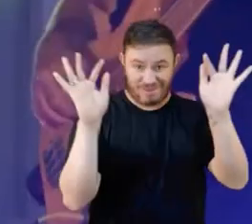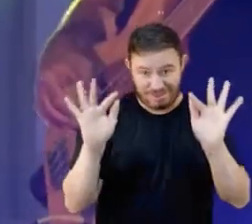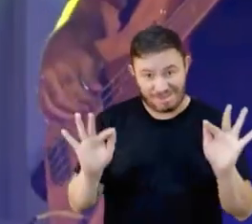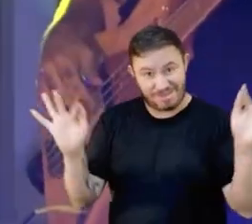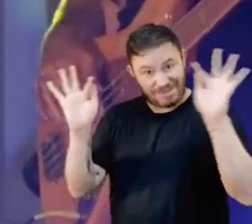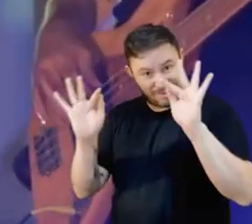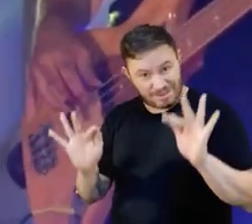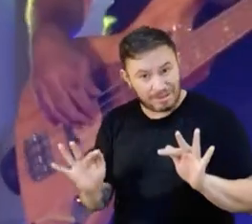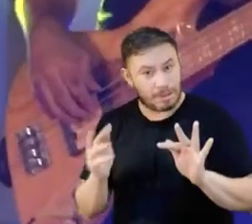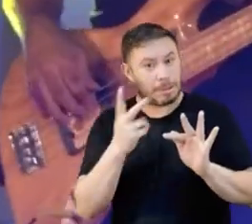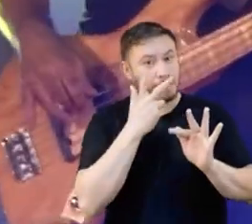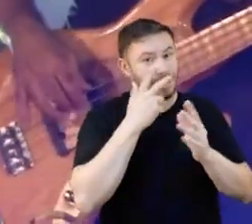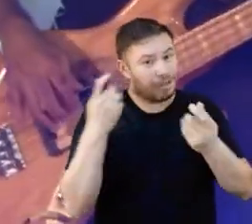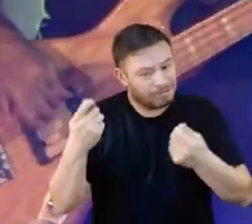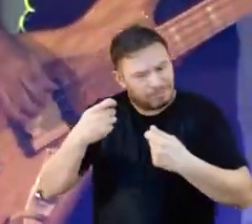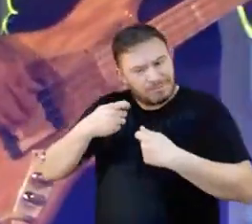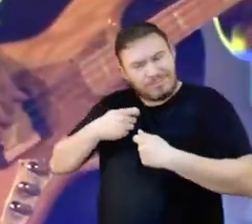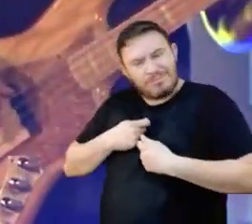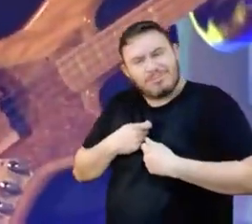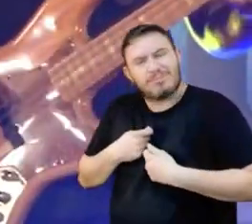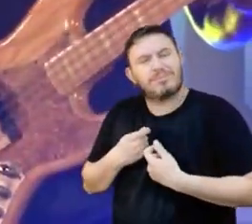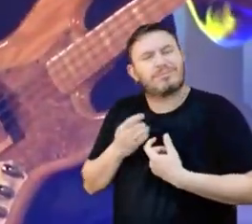a felicidade é uma